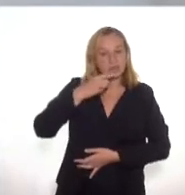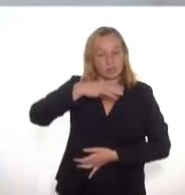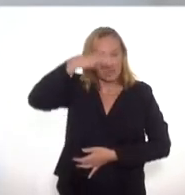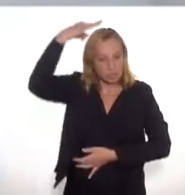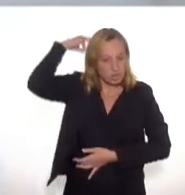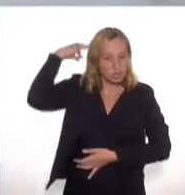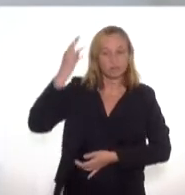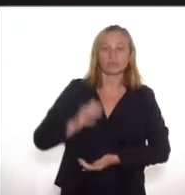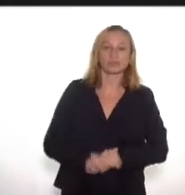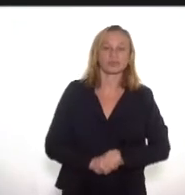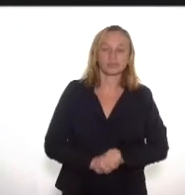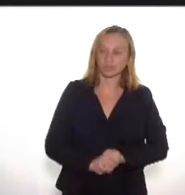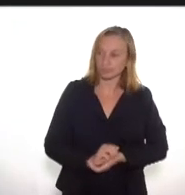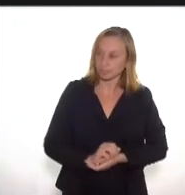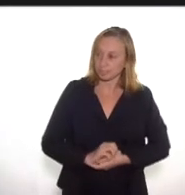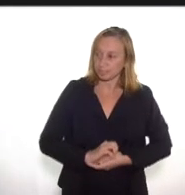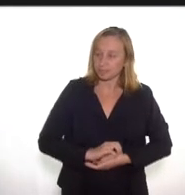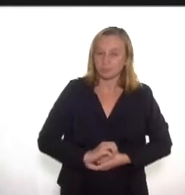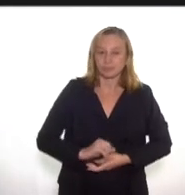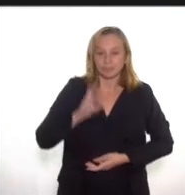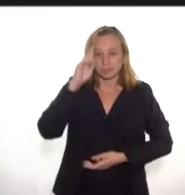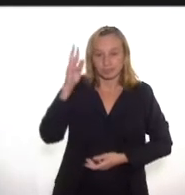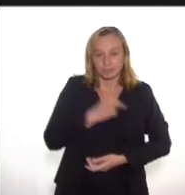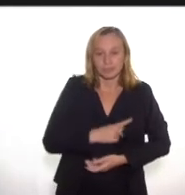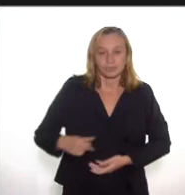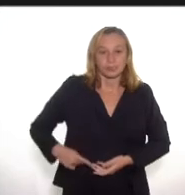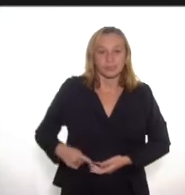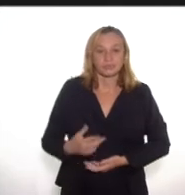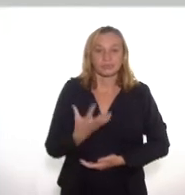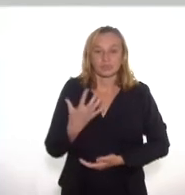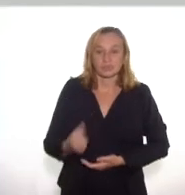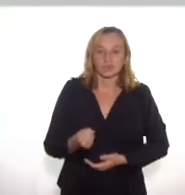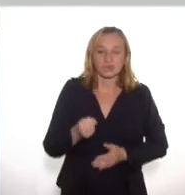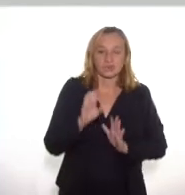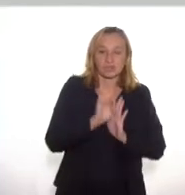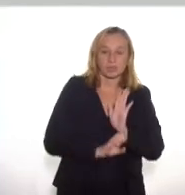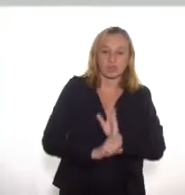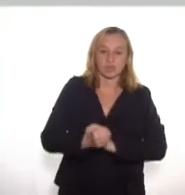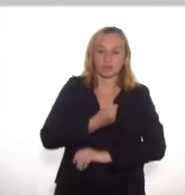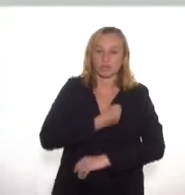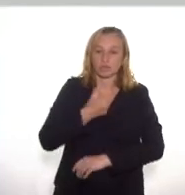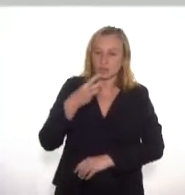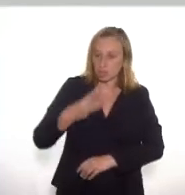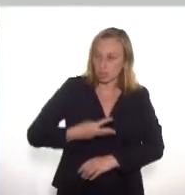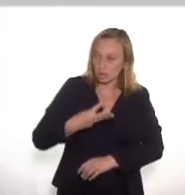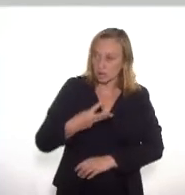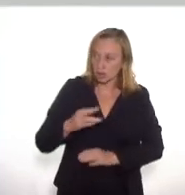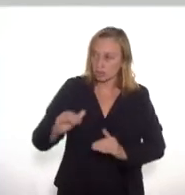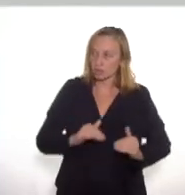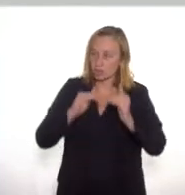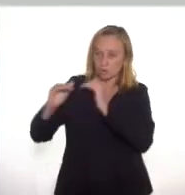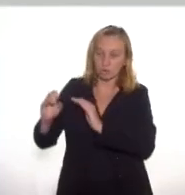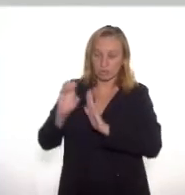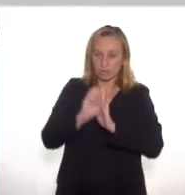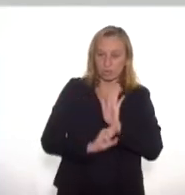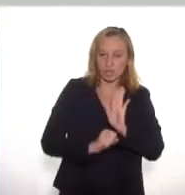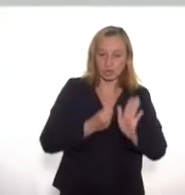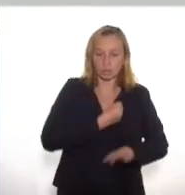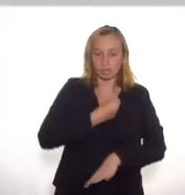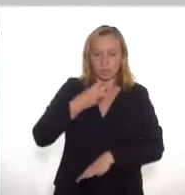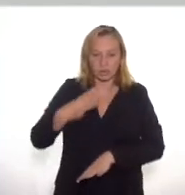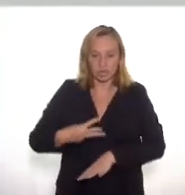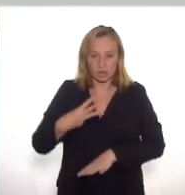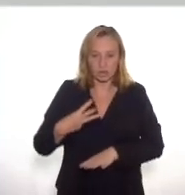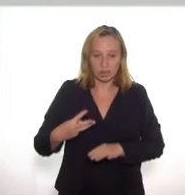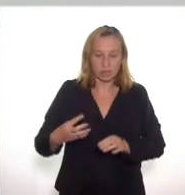Pacheco. Senhor presidente, o parecer é favorável à emenda 3, favorável com subemenda à emenda 3 da Comissão